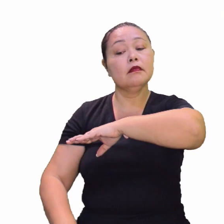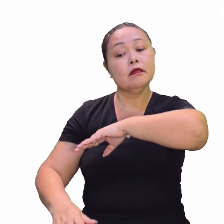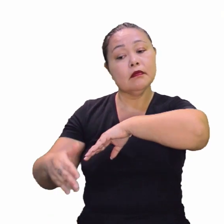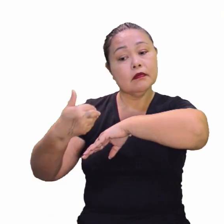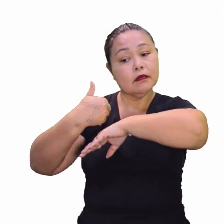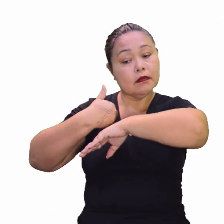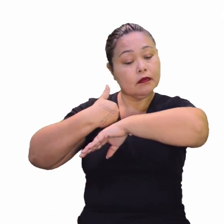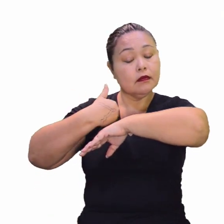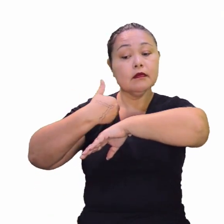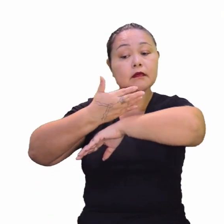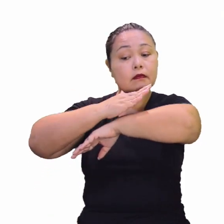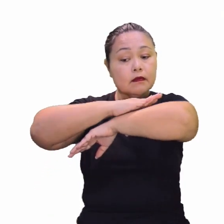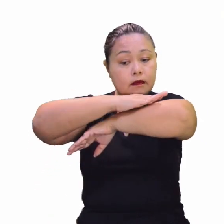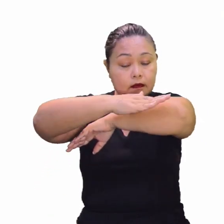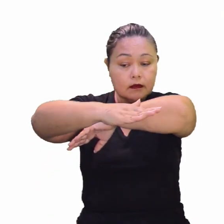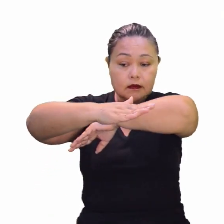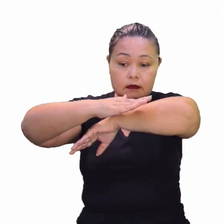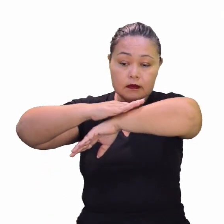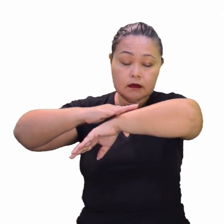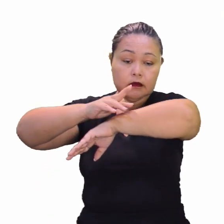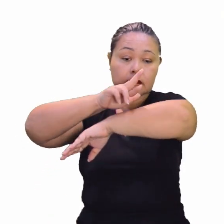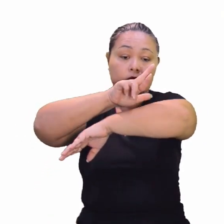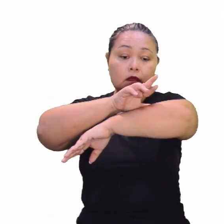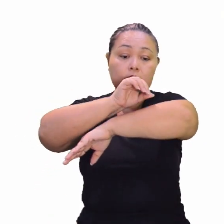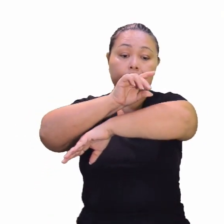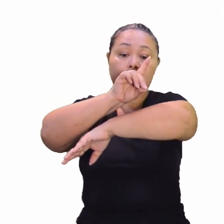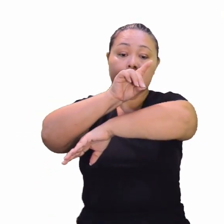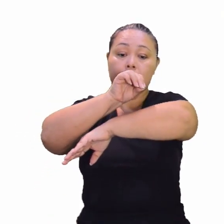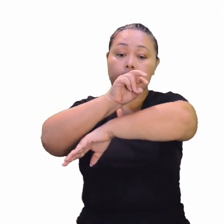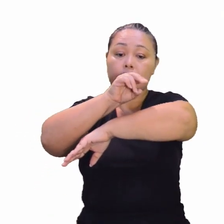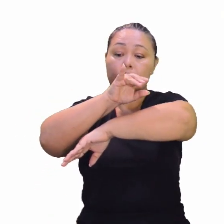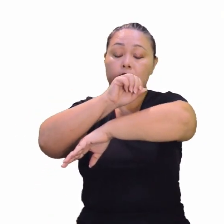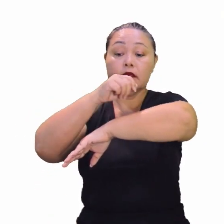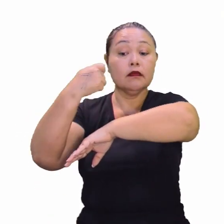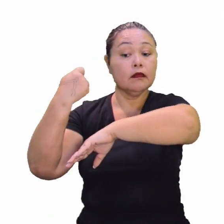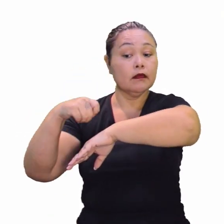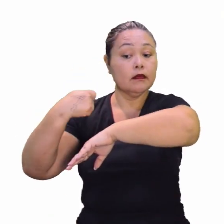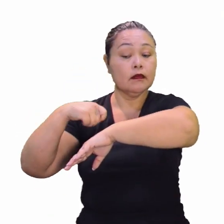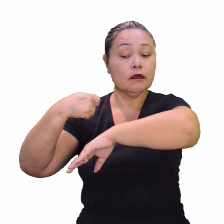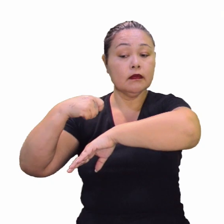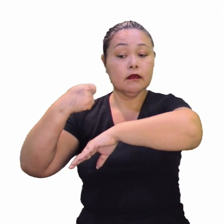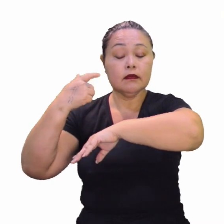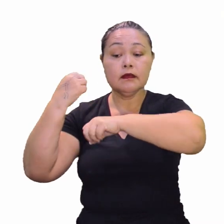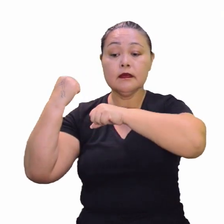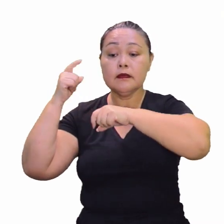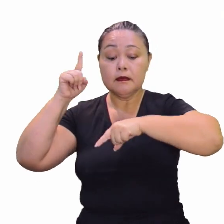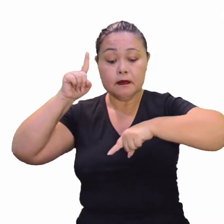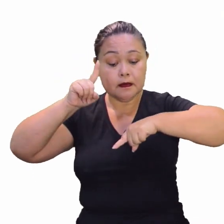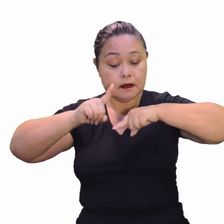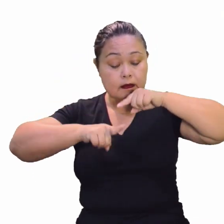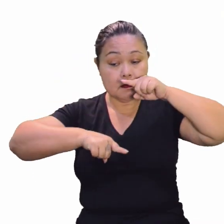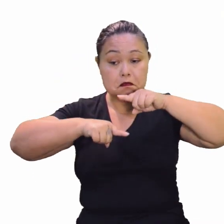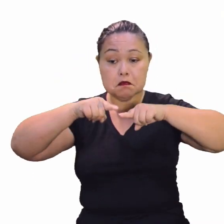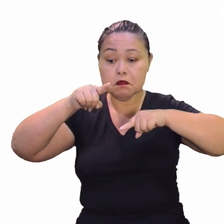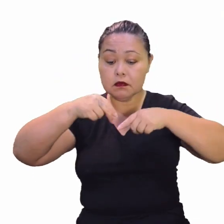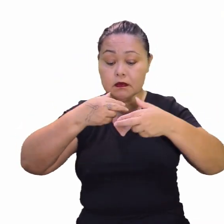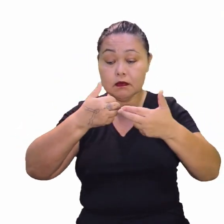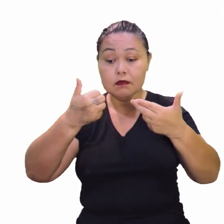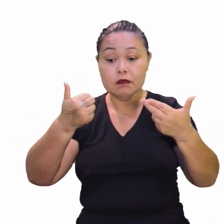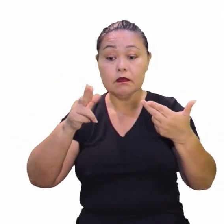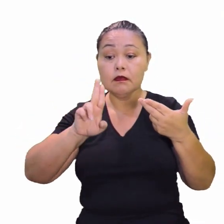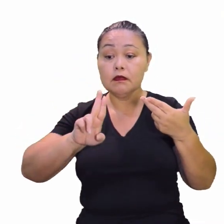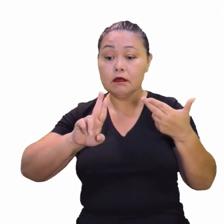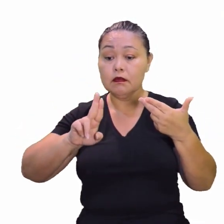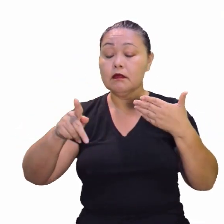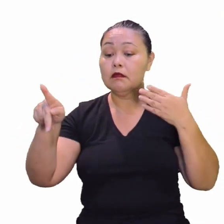se pavimentar uma rodovia, Ah, requer equipamentos